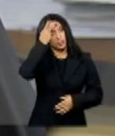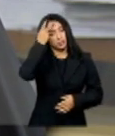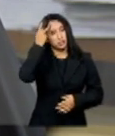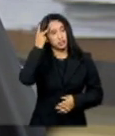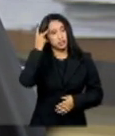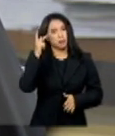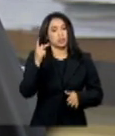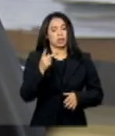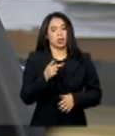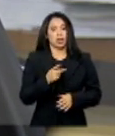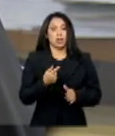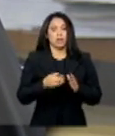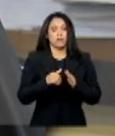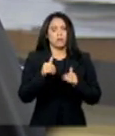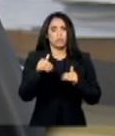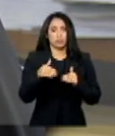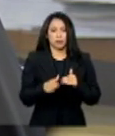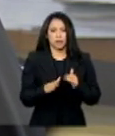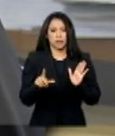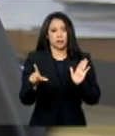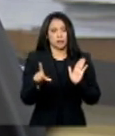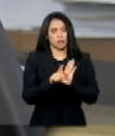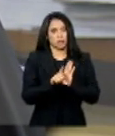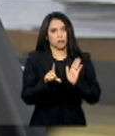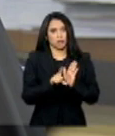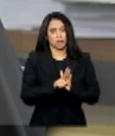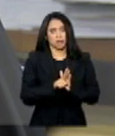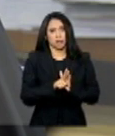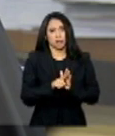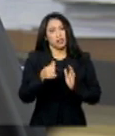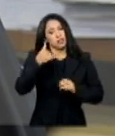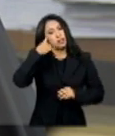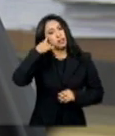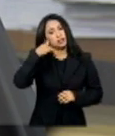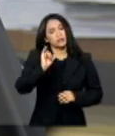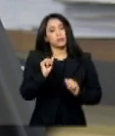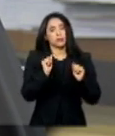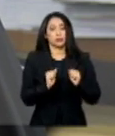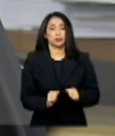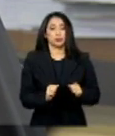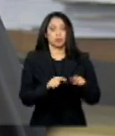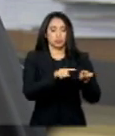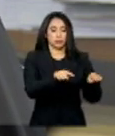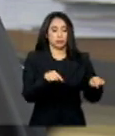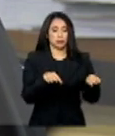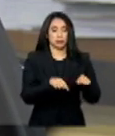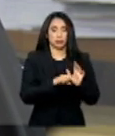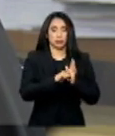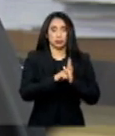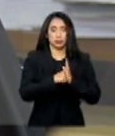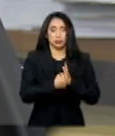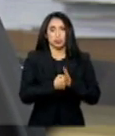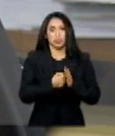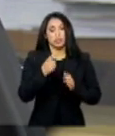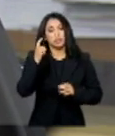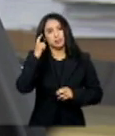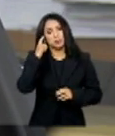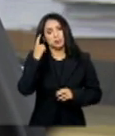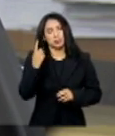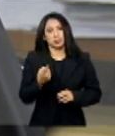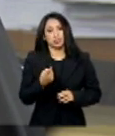a lei evita ao máximo conferir o magistrado o poder de aplicar a internação tem se aí uma opção perfeitamente